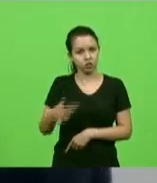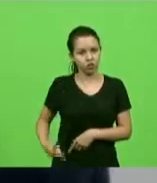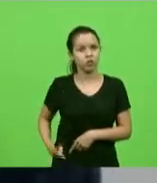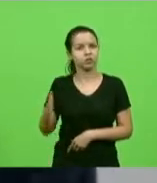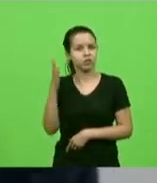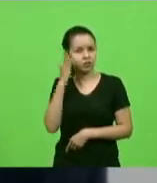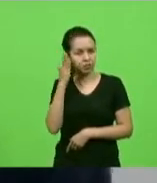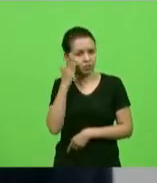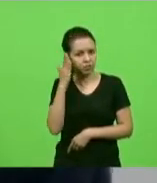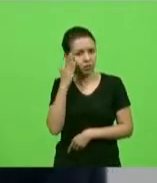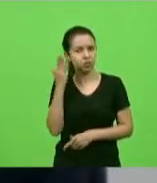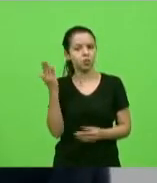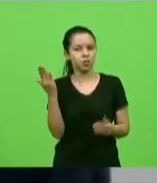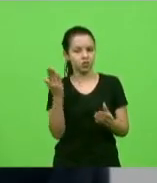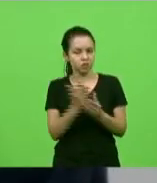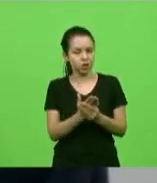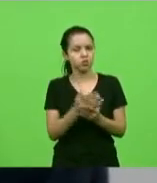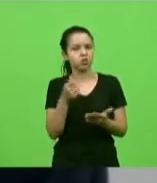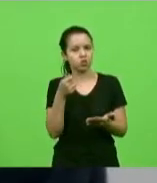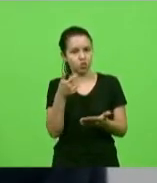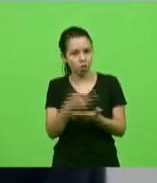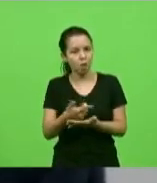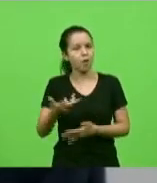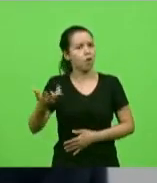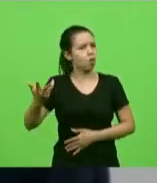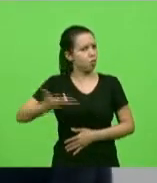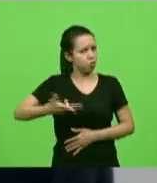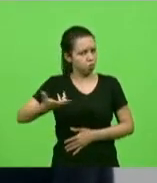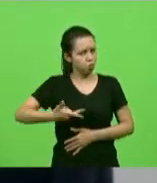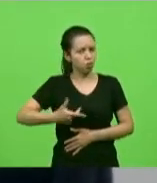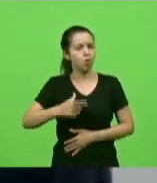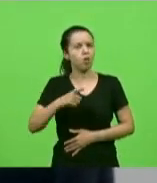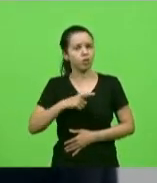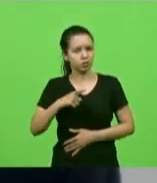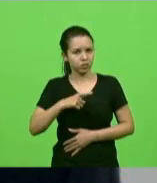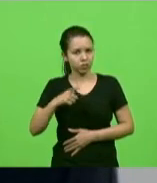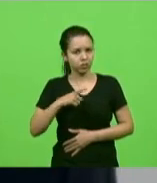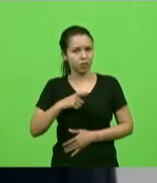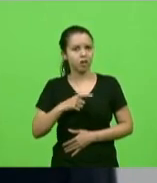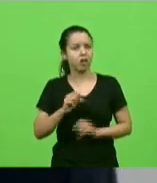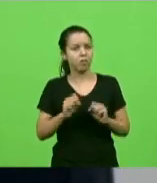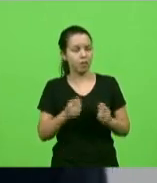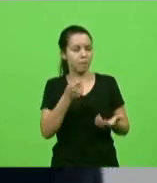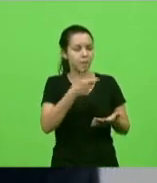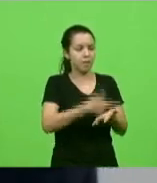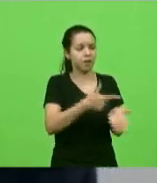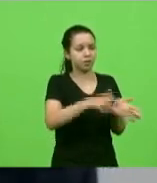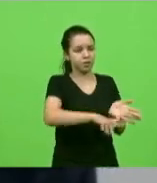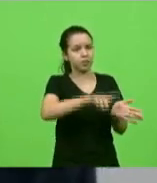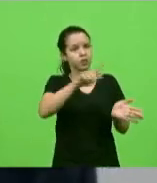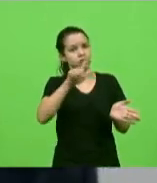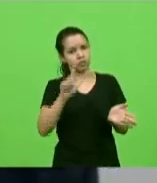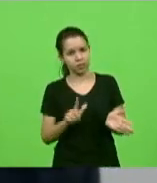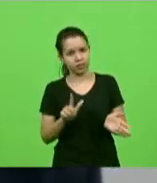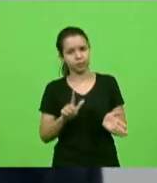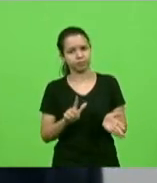em tese, do processo de compra aceleradíssimo que ocorria com a cogitação de pagamento antecipado.